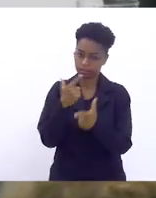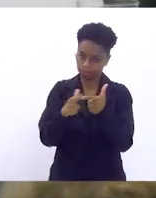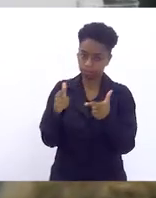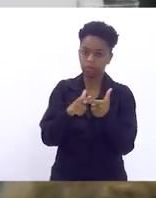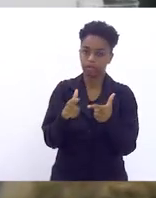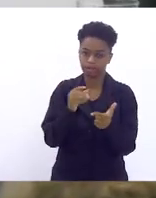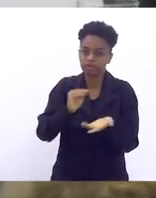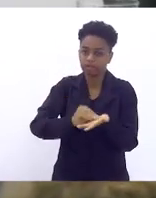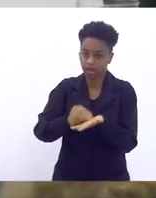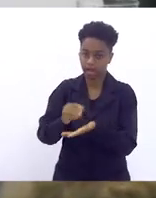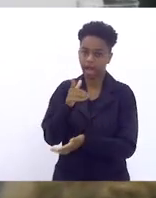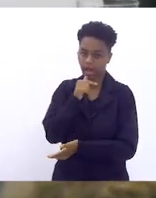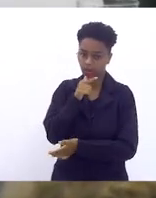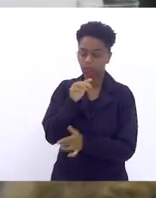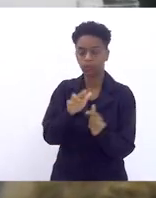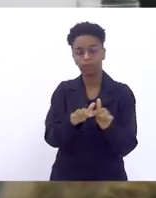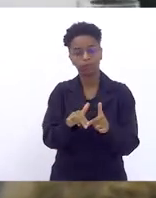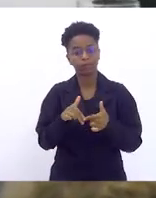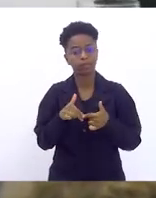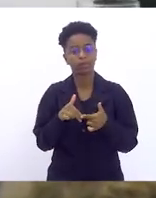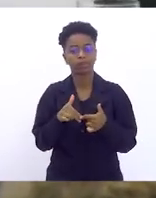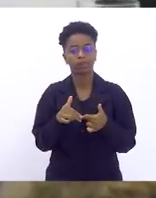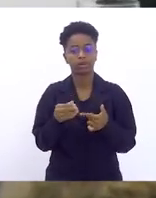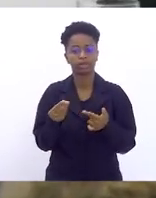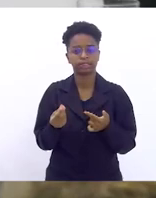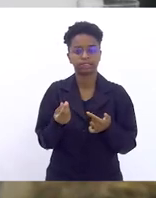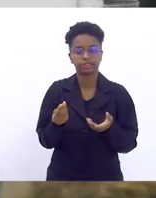crise em função de